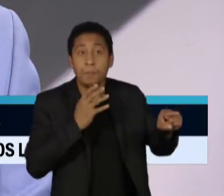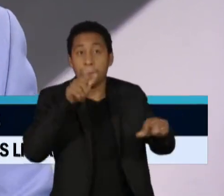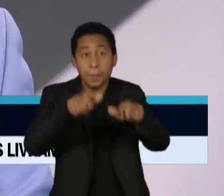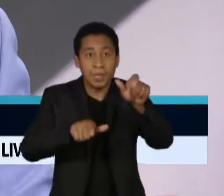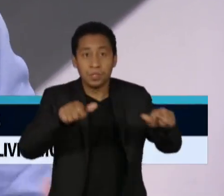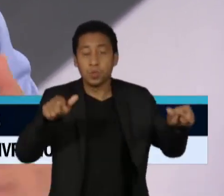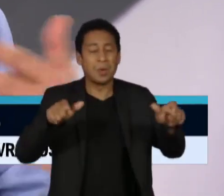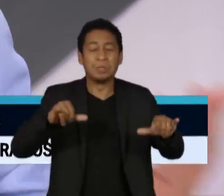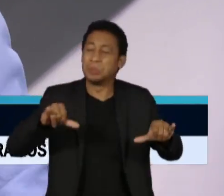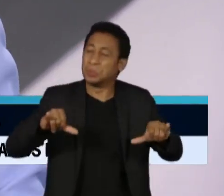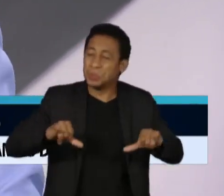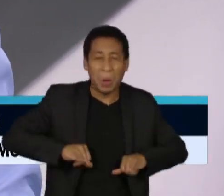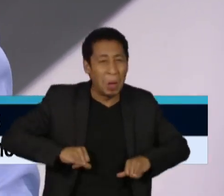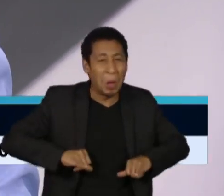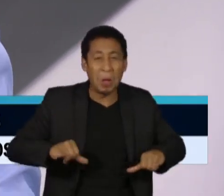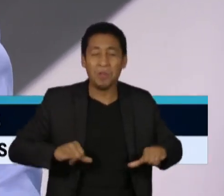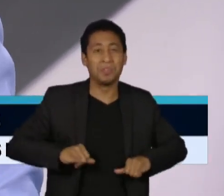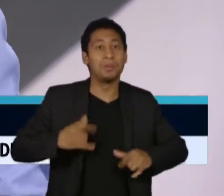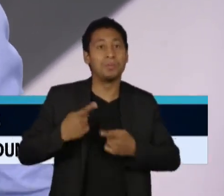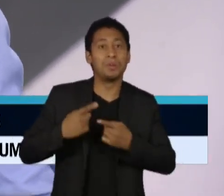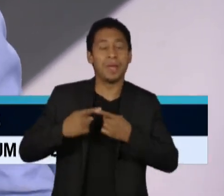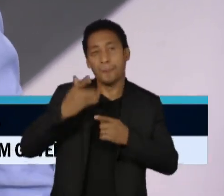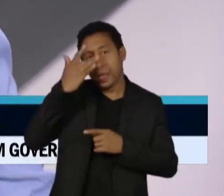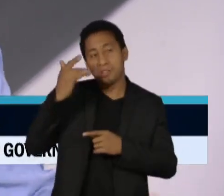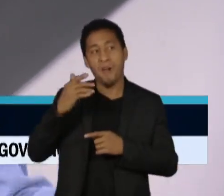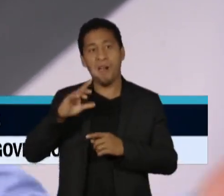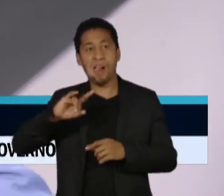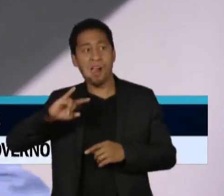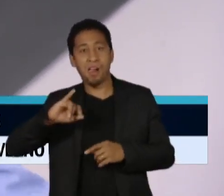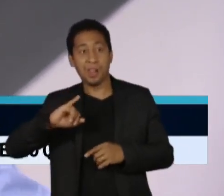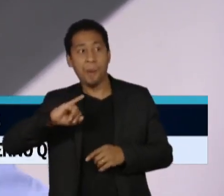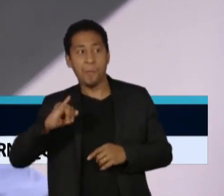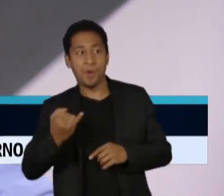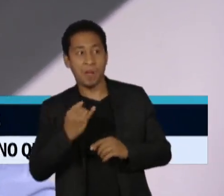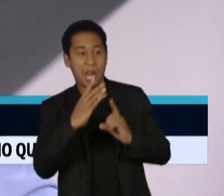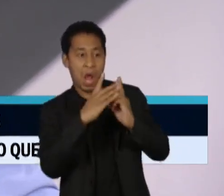está sendo usada lá muitas vezes para cometer crimes e você denuncia e não acontece nada